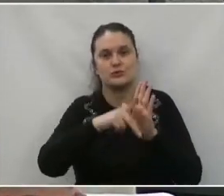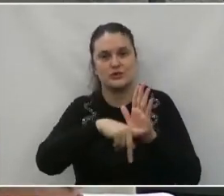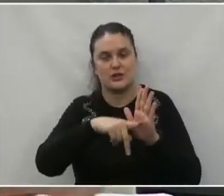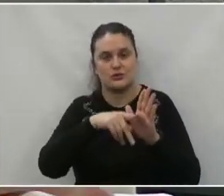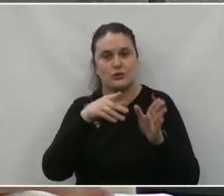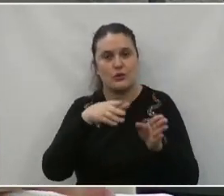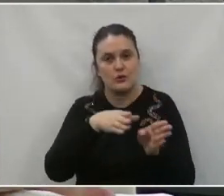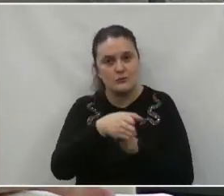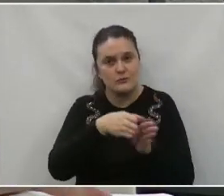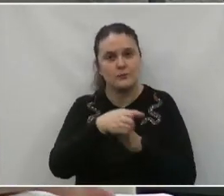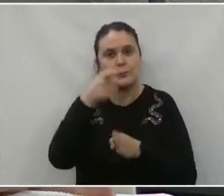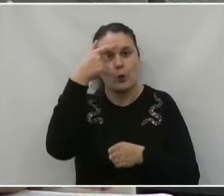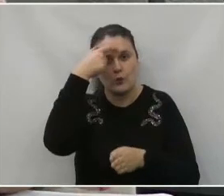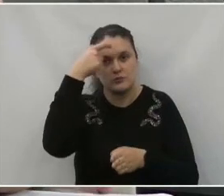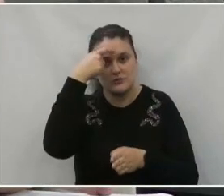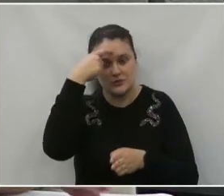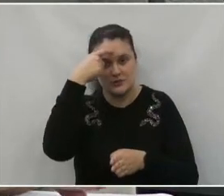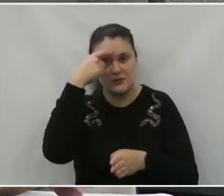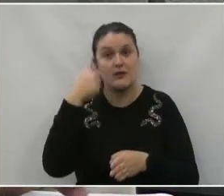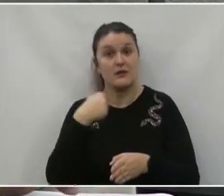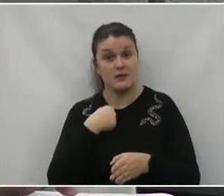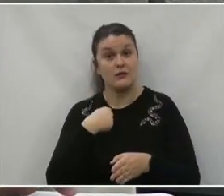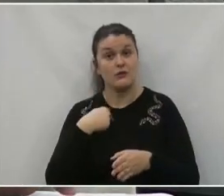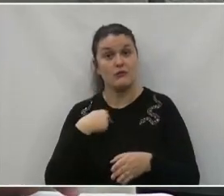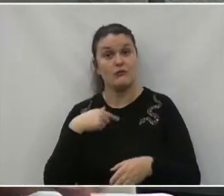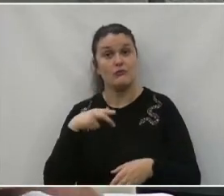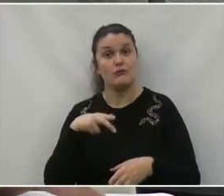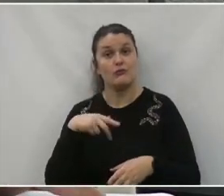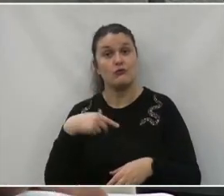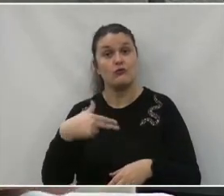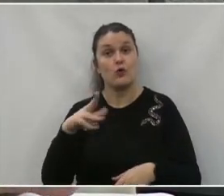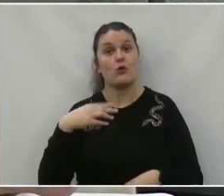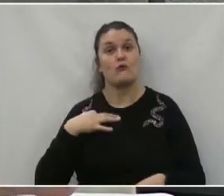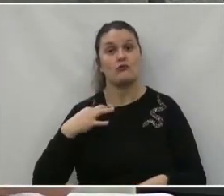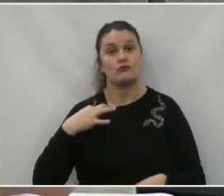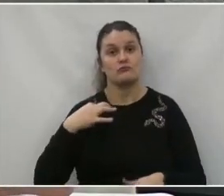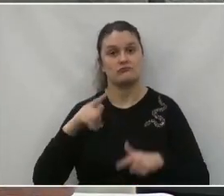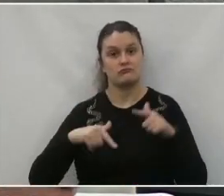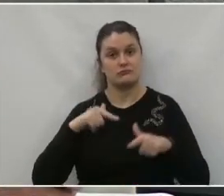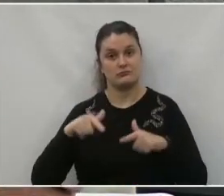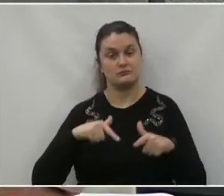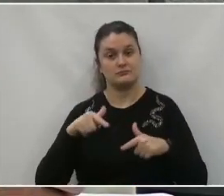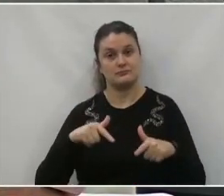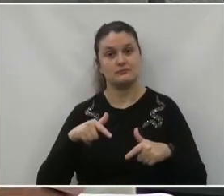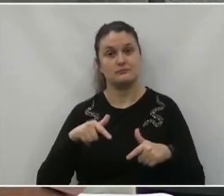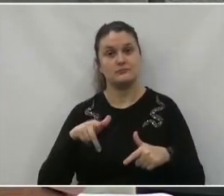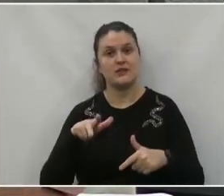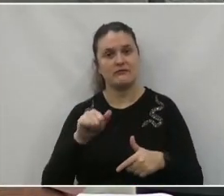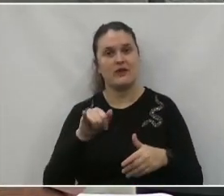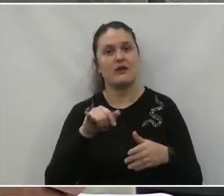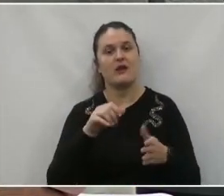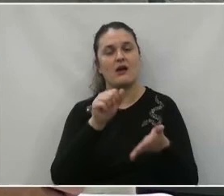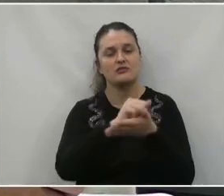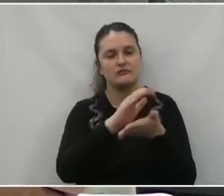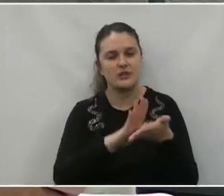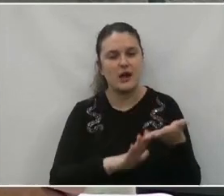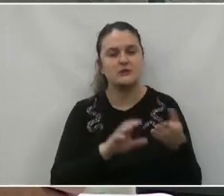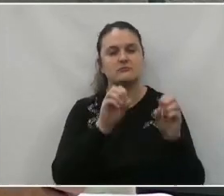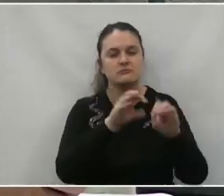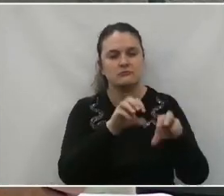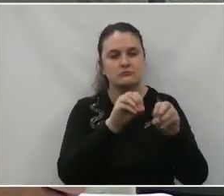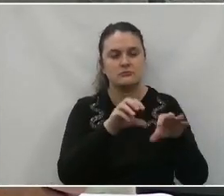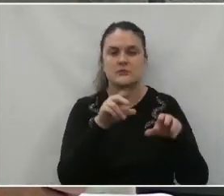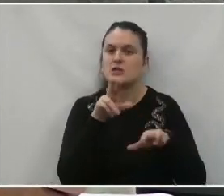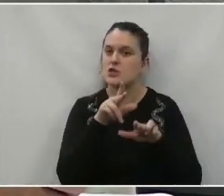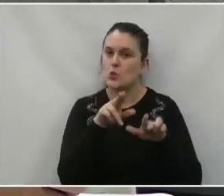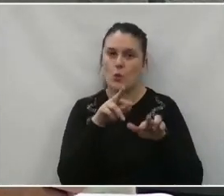prevenção. Inclusive, eu também serei um voluntário, onde estaremos aplicando as lições, assim como